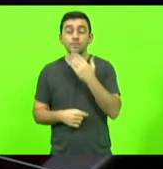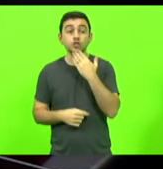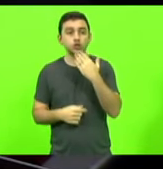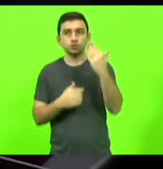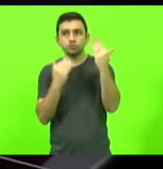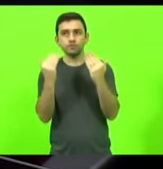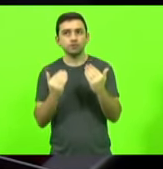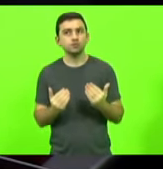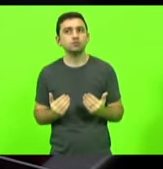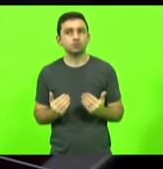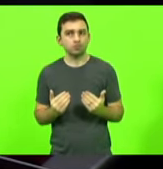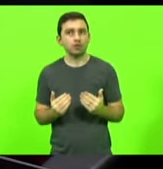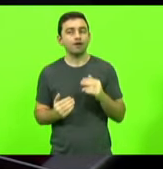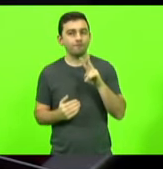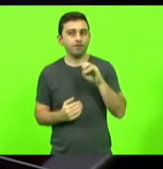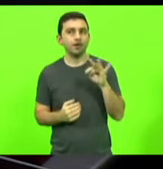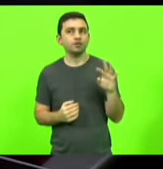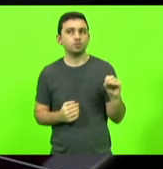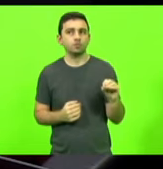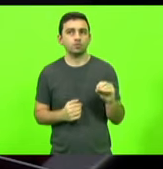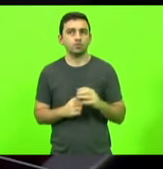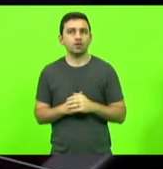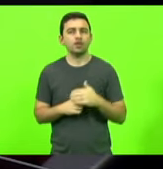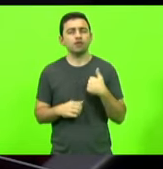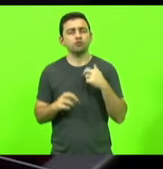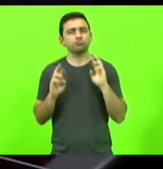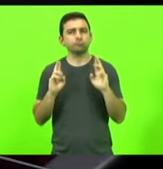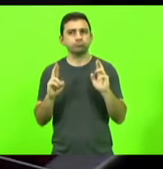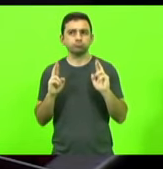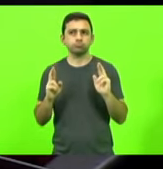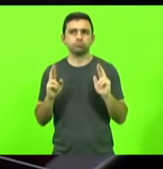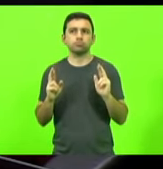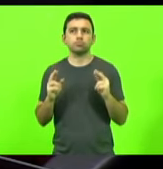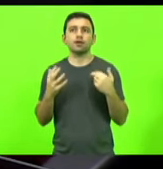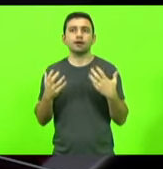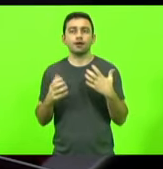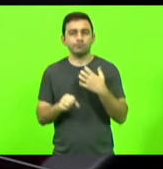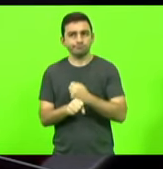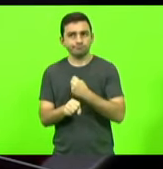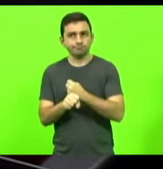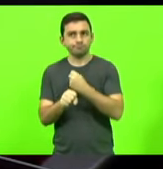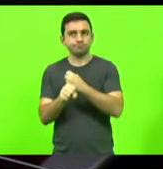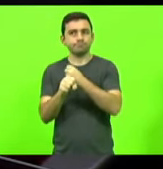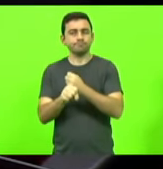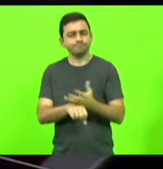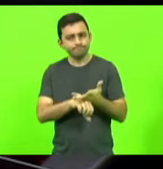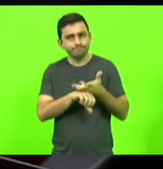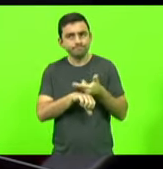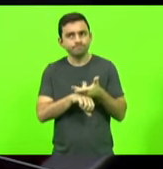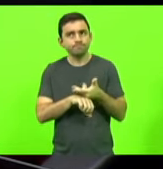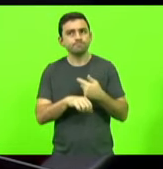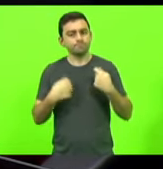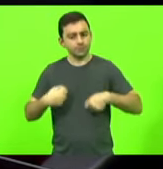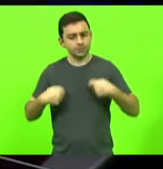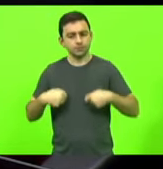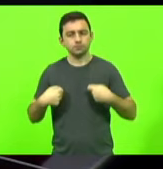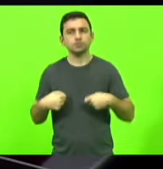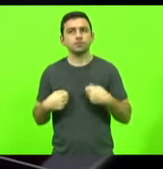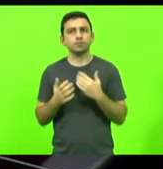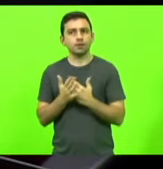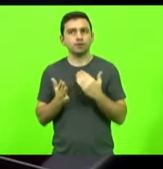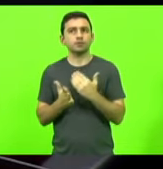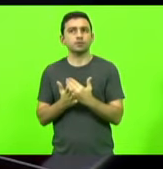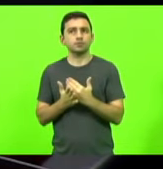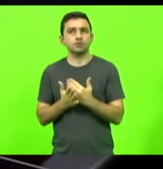com relação ao veto. Então, a gente torce para que a obra acelere, para que a